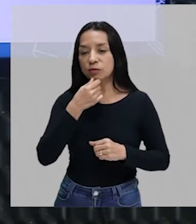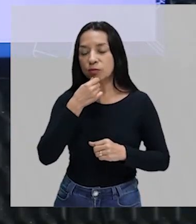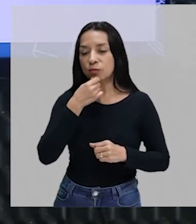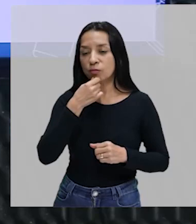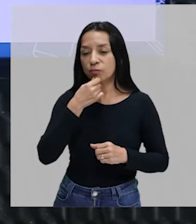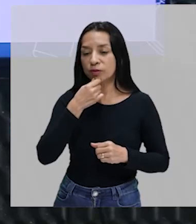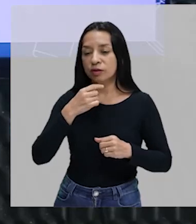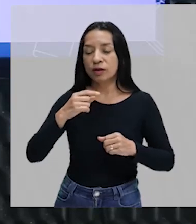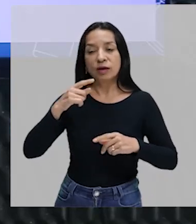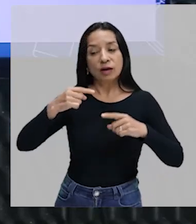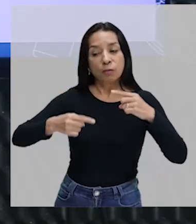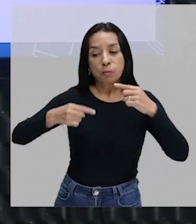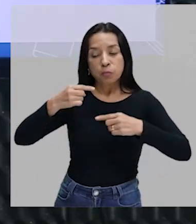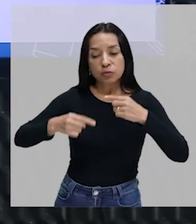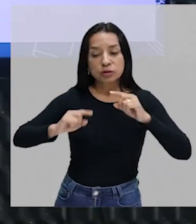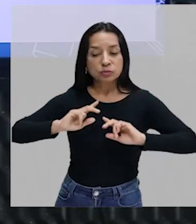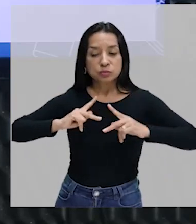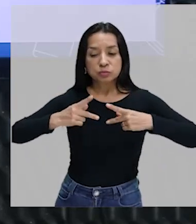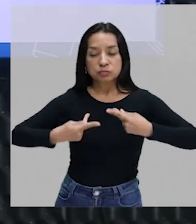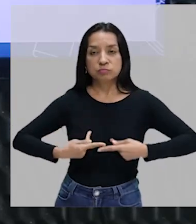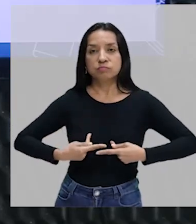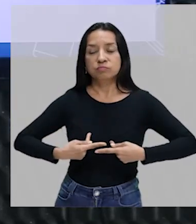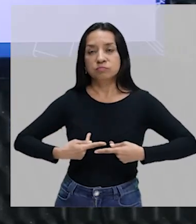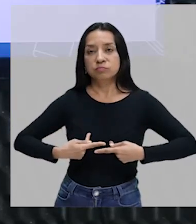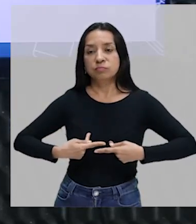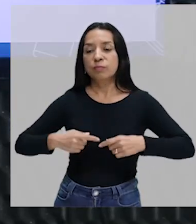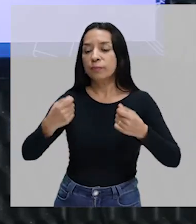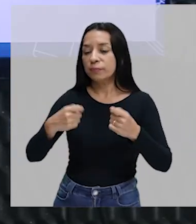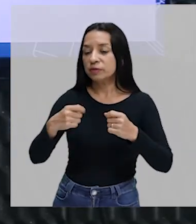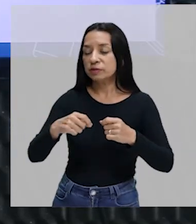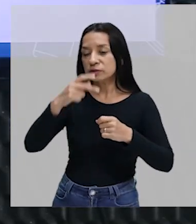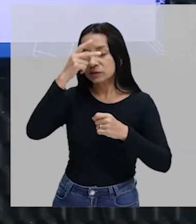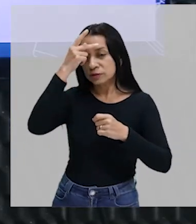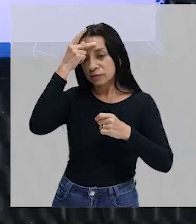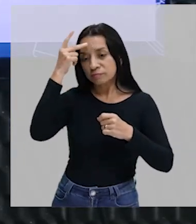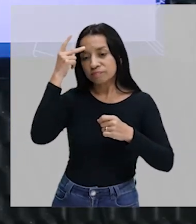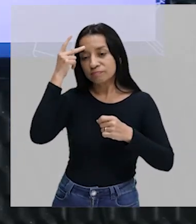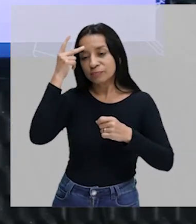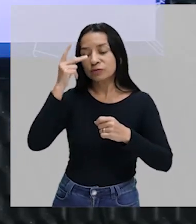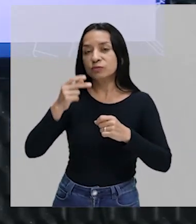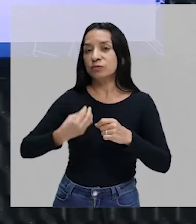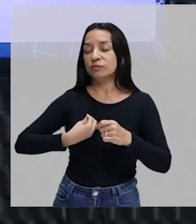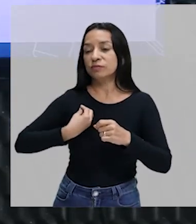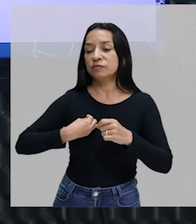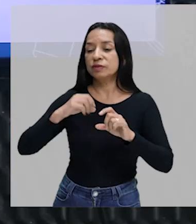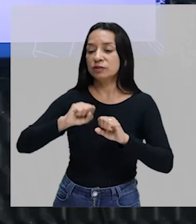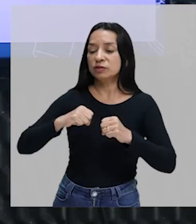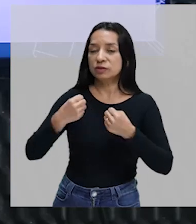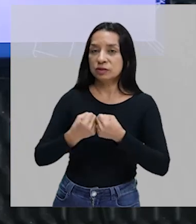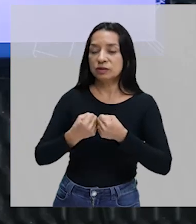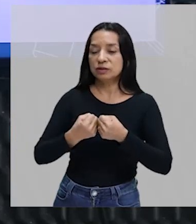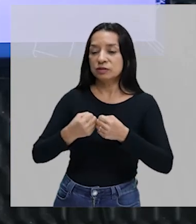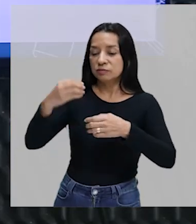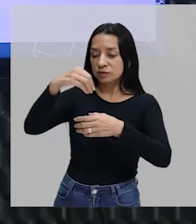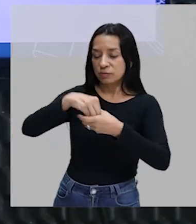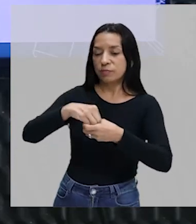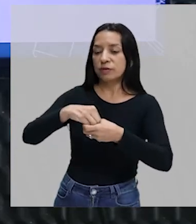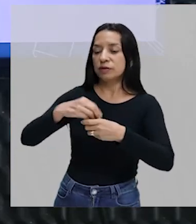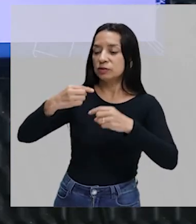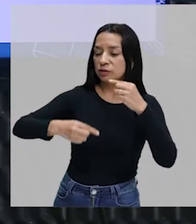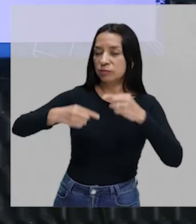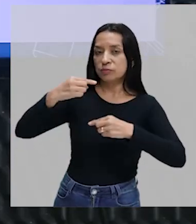político, é porque ele precisa viver em sociedade, fazer parte da polis, fazer parte da política para